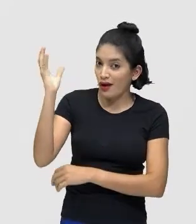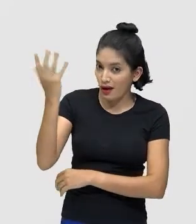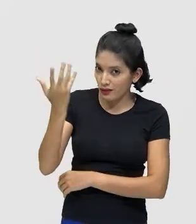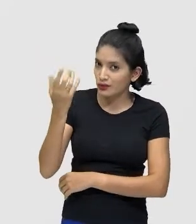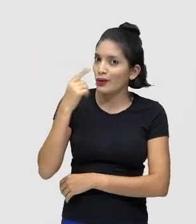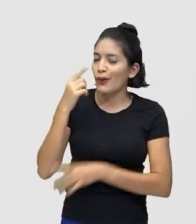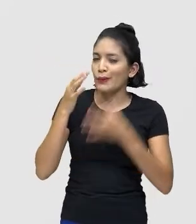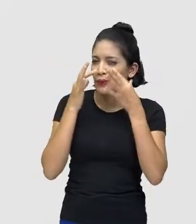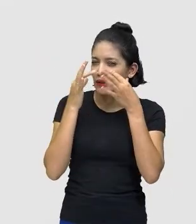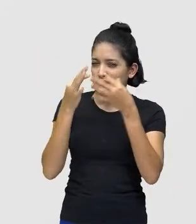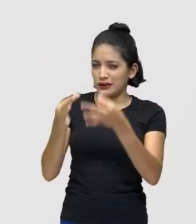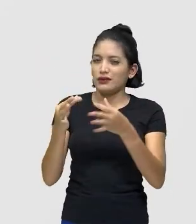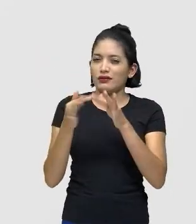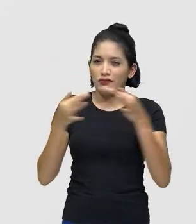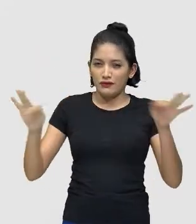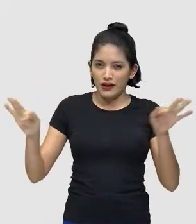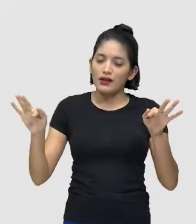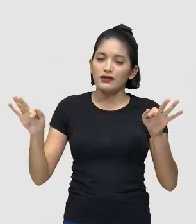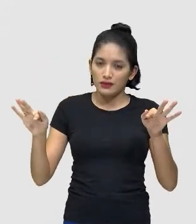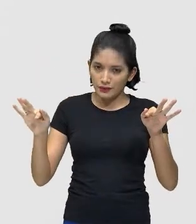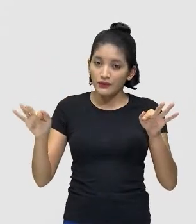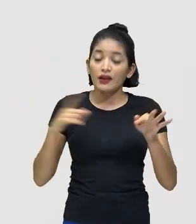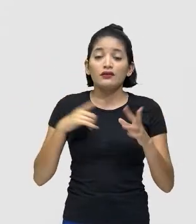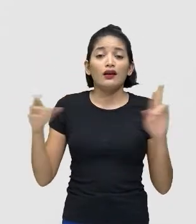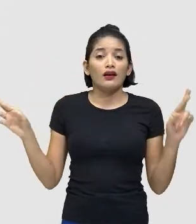muita atenção aí nessa frase, que se